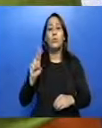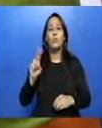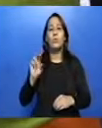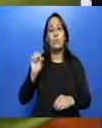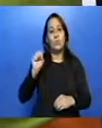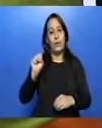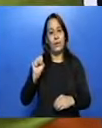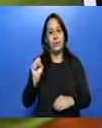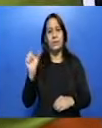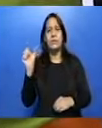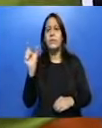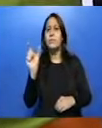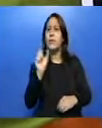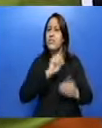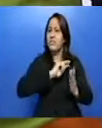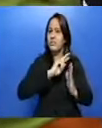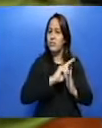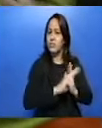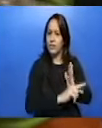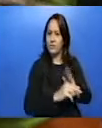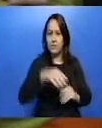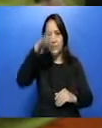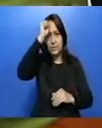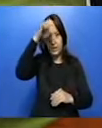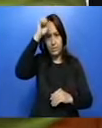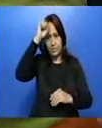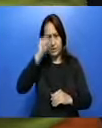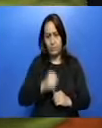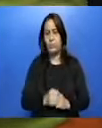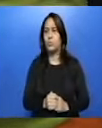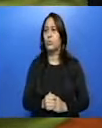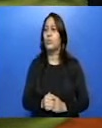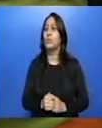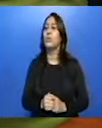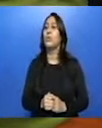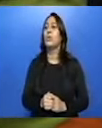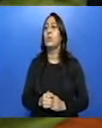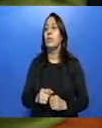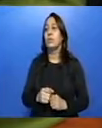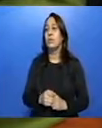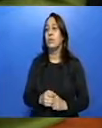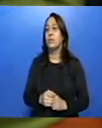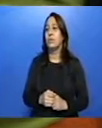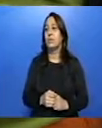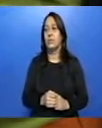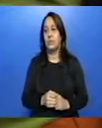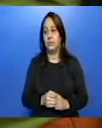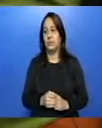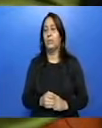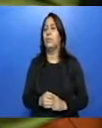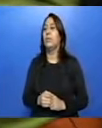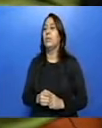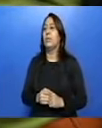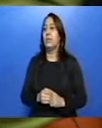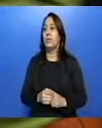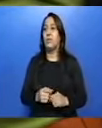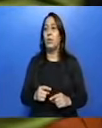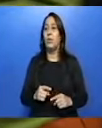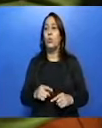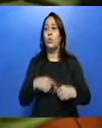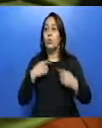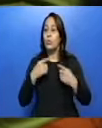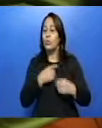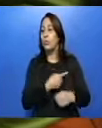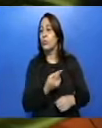os vizinhos não forem vogais, a gente vai usar um S apenas, certo? E ele vai continuar